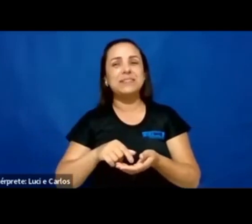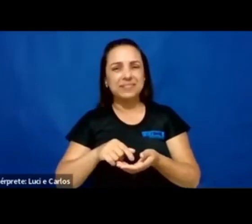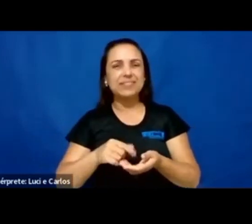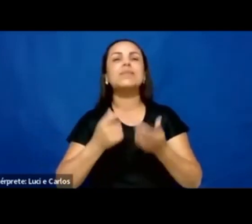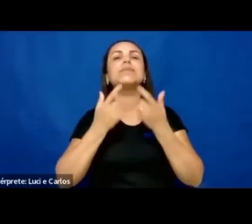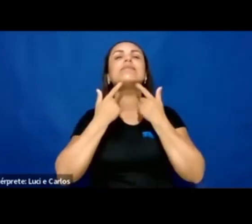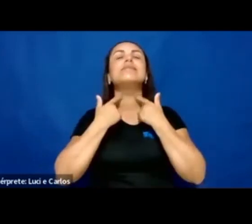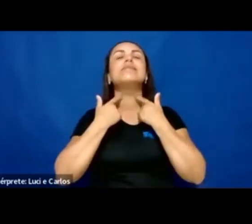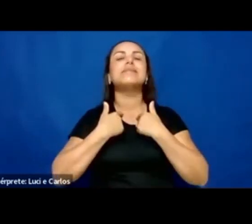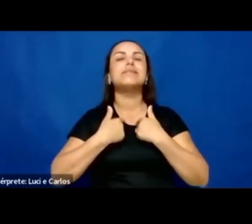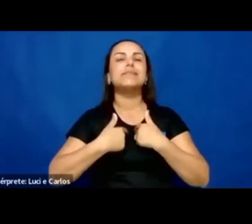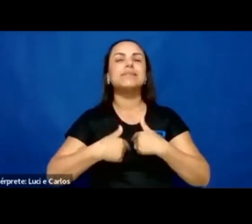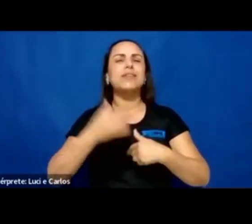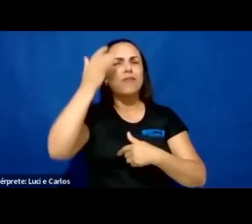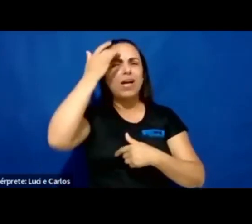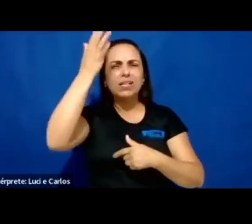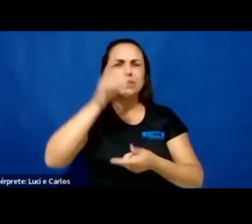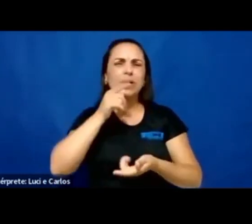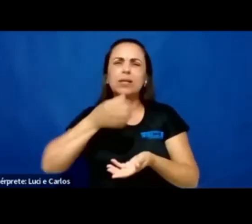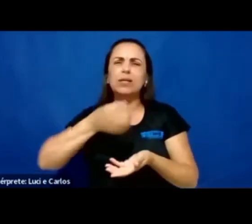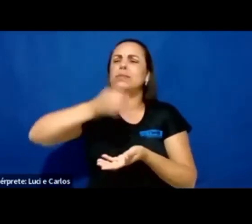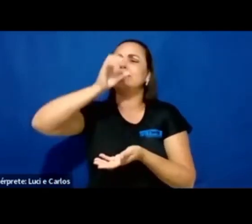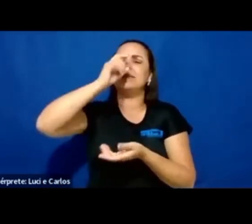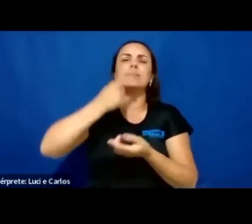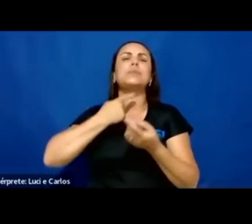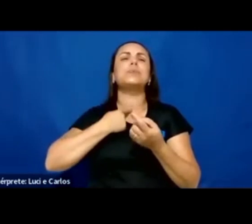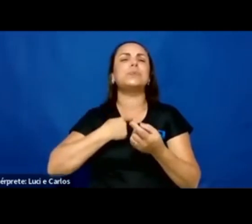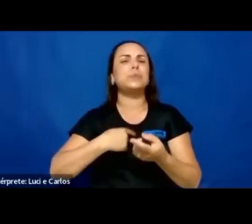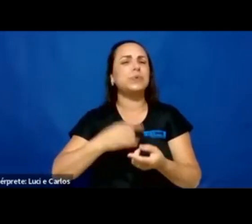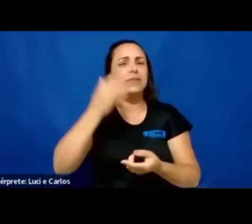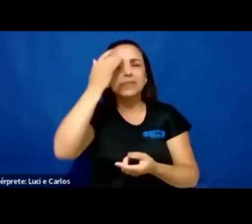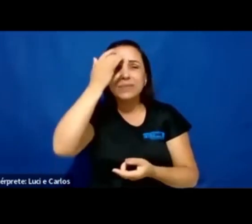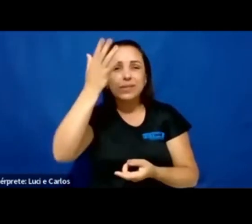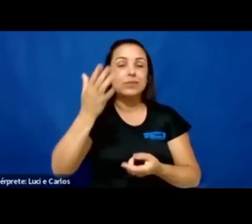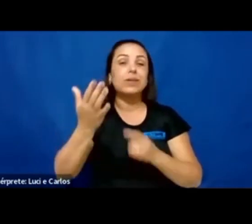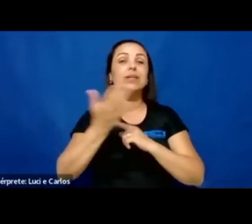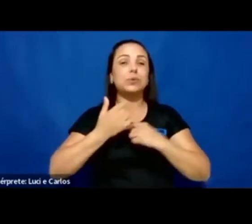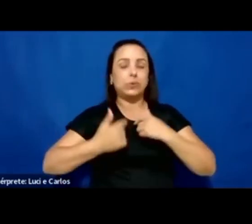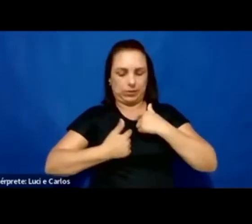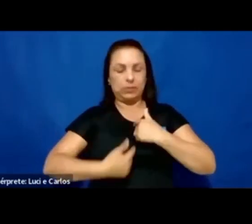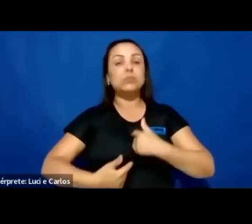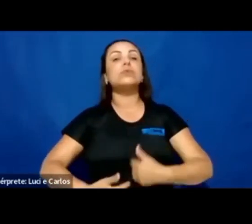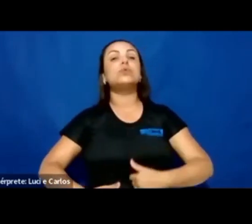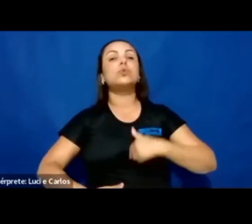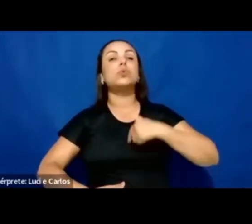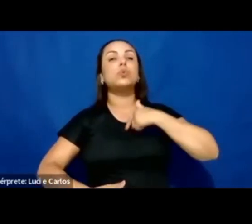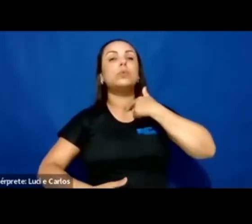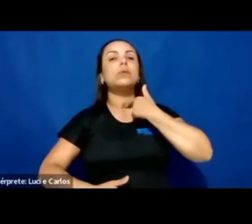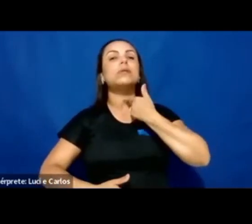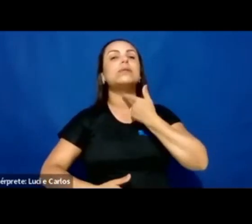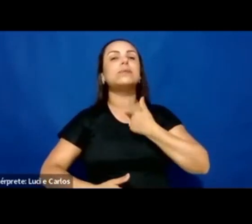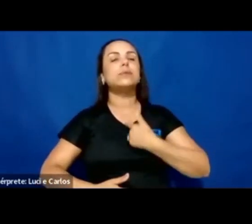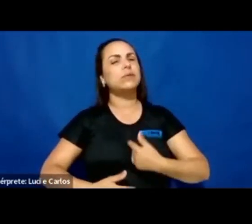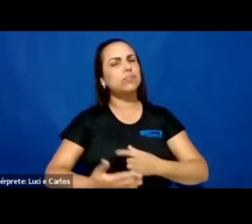dentro. Então você fala que fácil de beber essa água, porque ela te hidrata mais. Melhora o seu estômago, melhora o seu intestino. Sabe aquela pessoa que tem